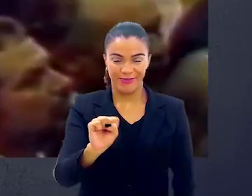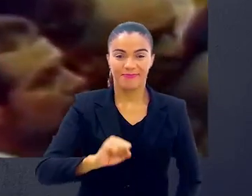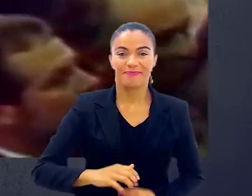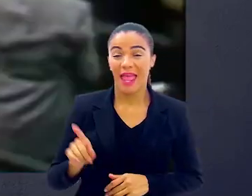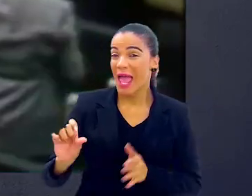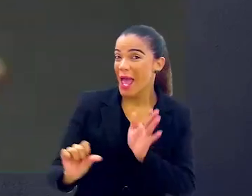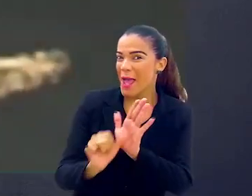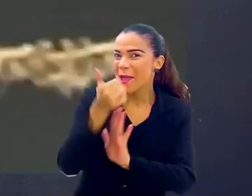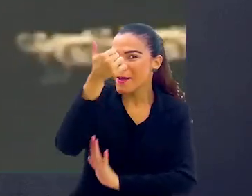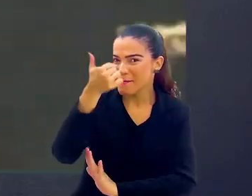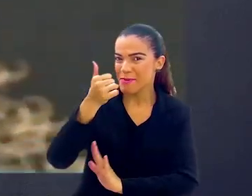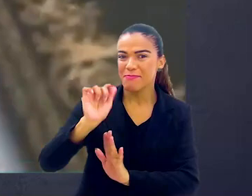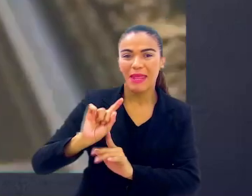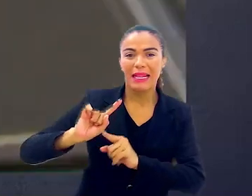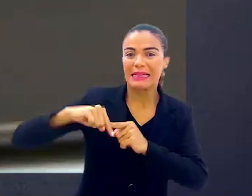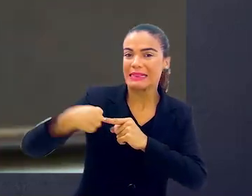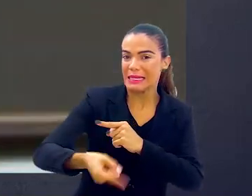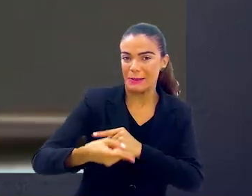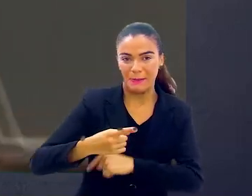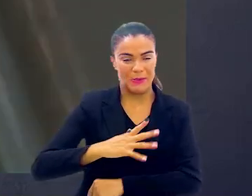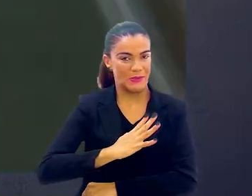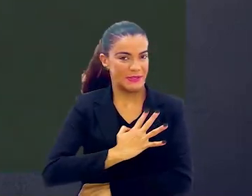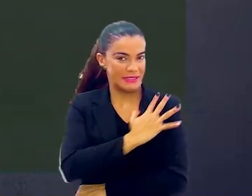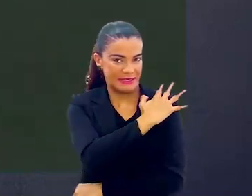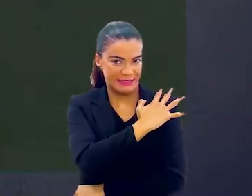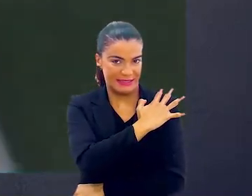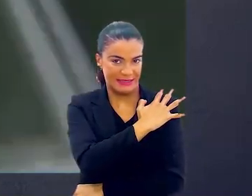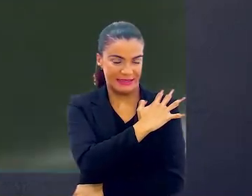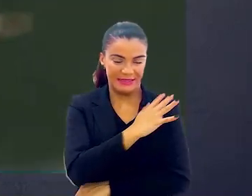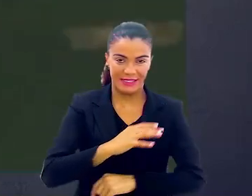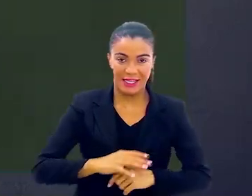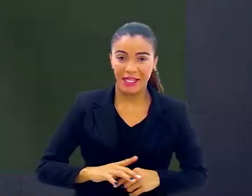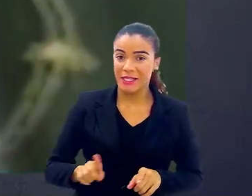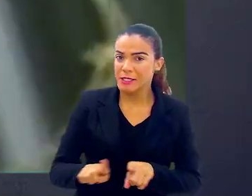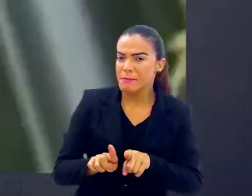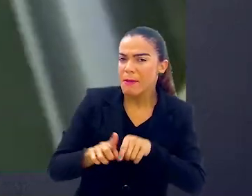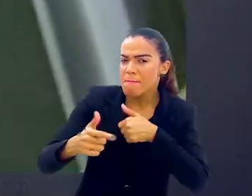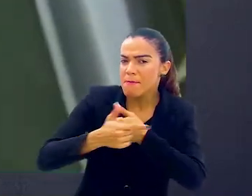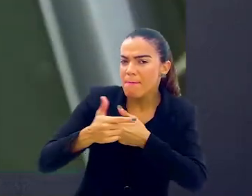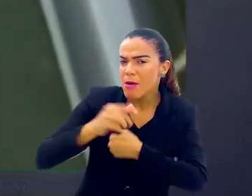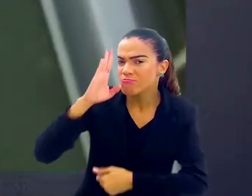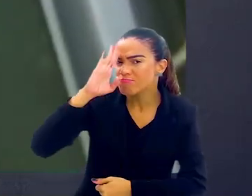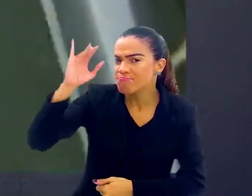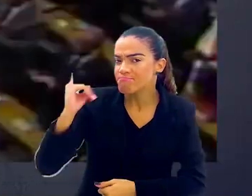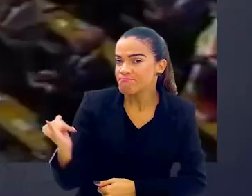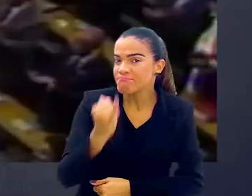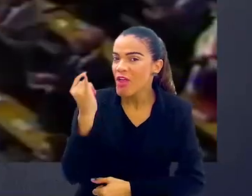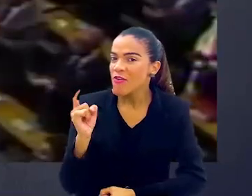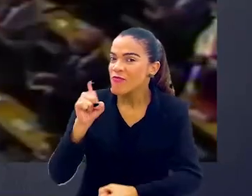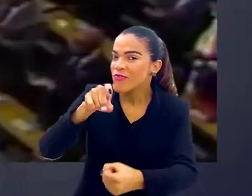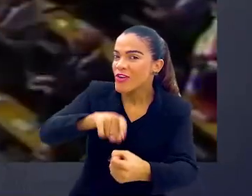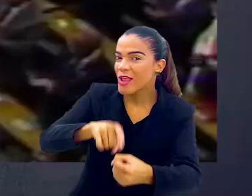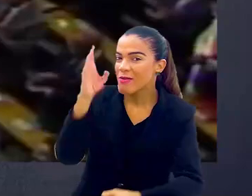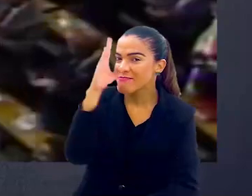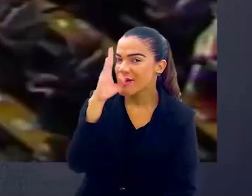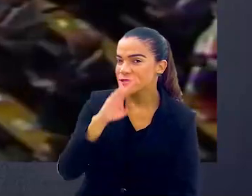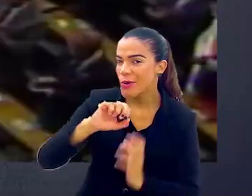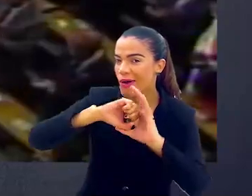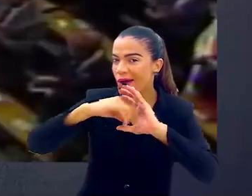1988. A primeira após o regime militar e que teve o papel fundamental de restituir ao